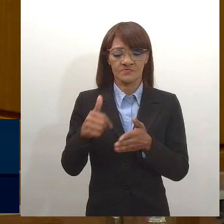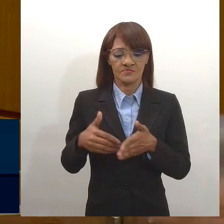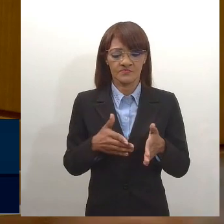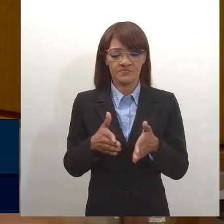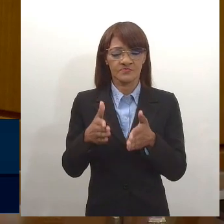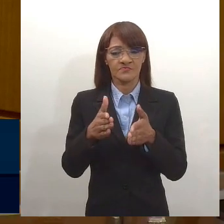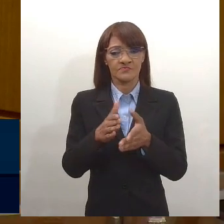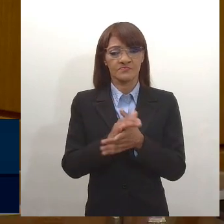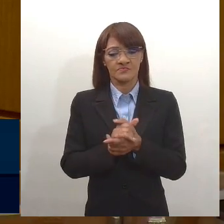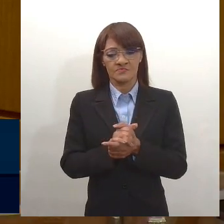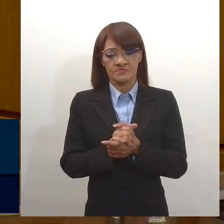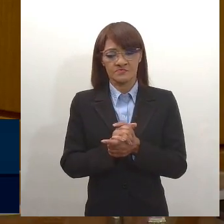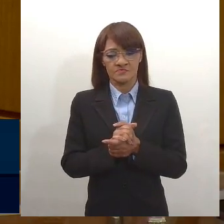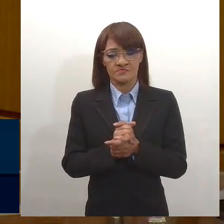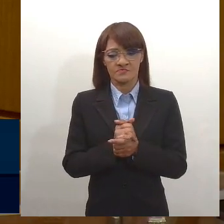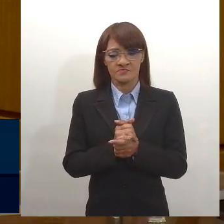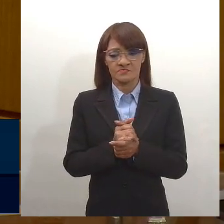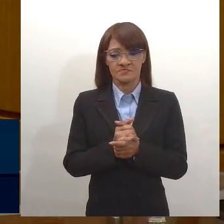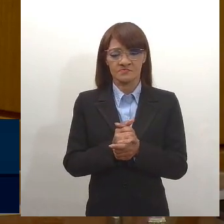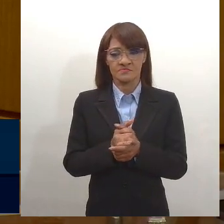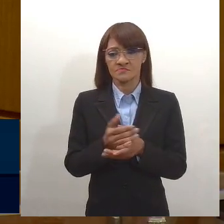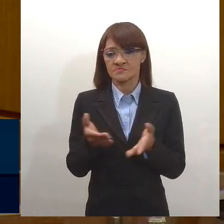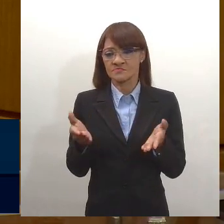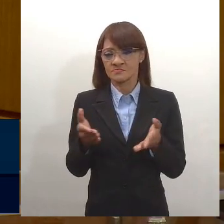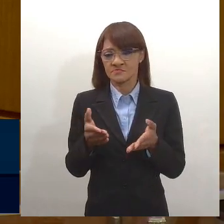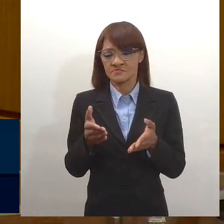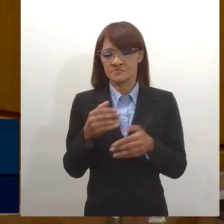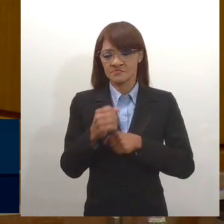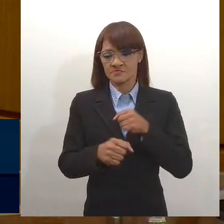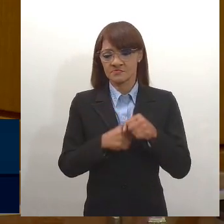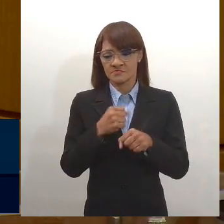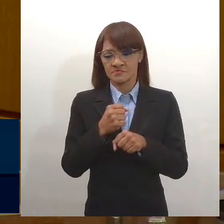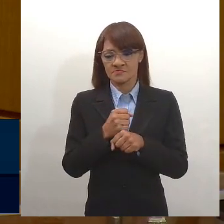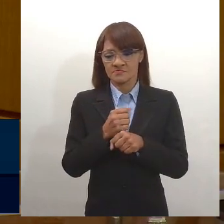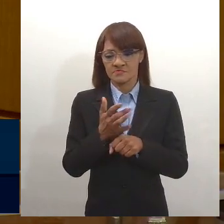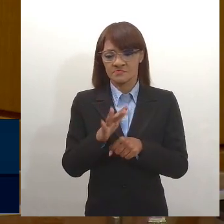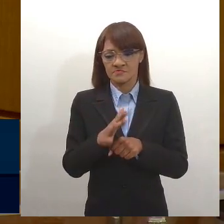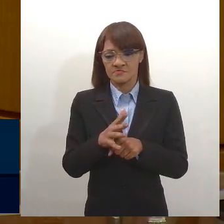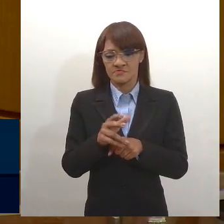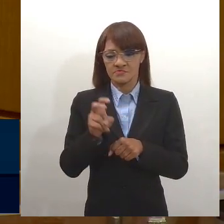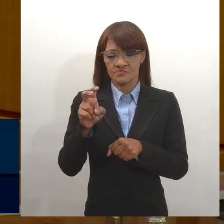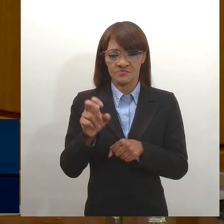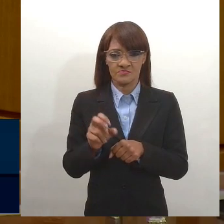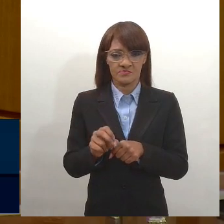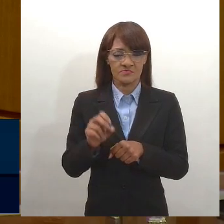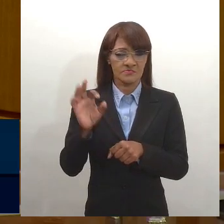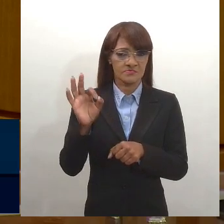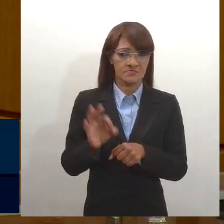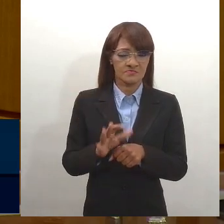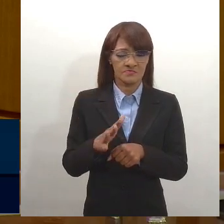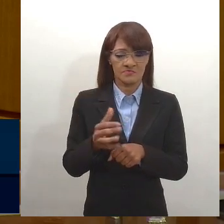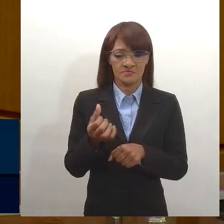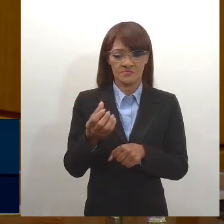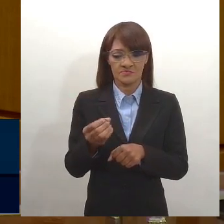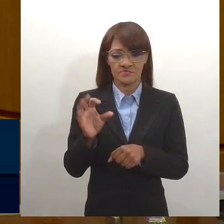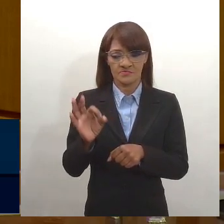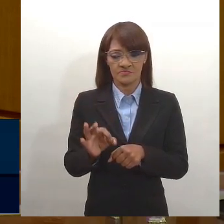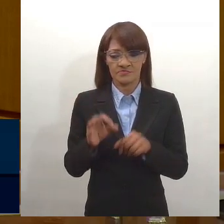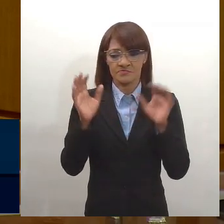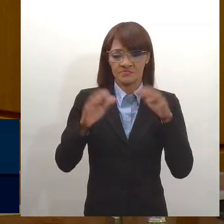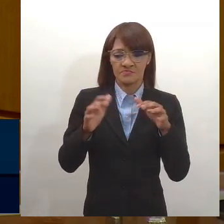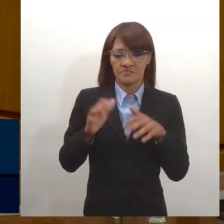curto, né, de 50% a 60% de chuvas. A previsão para o próximo ano é de 40% de chuvas